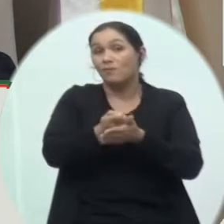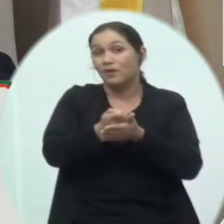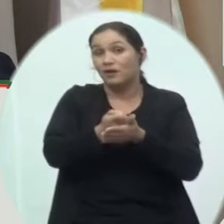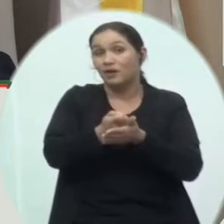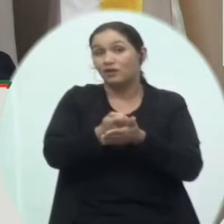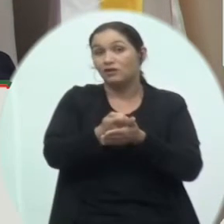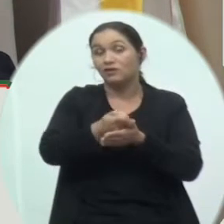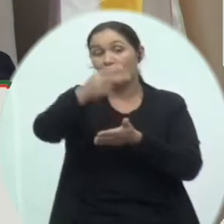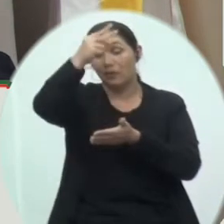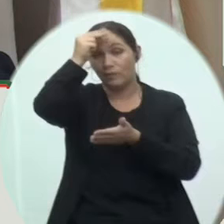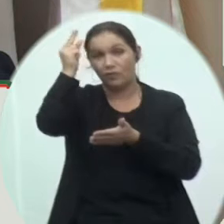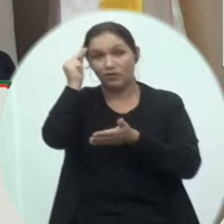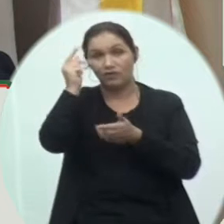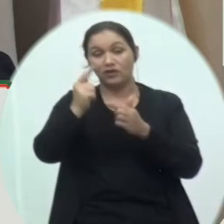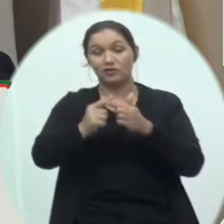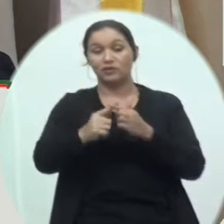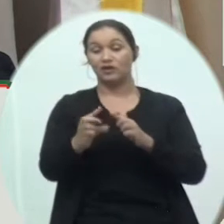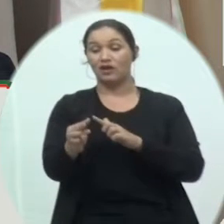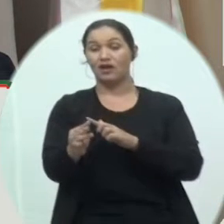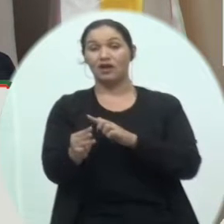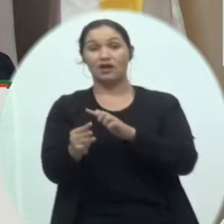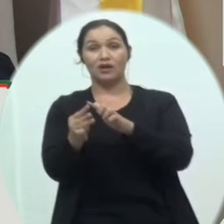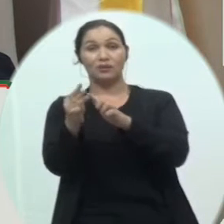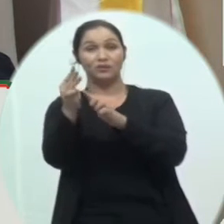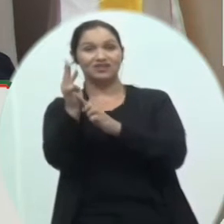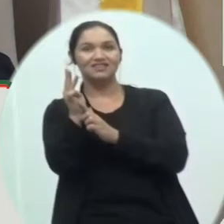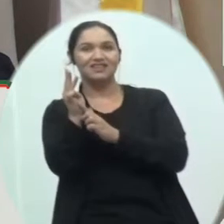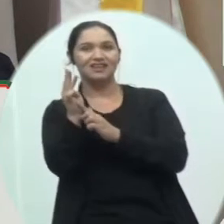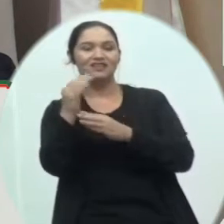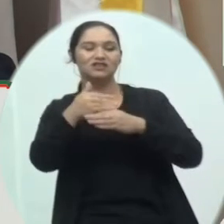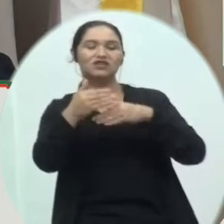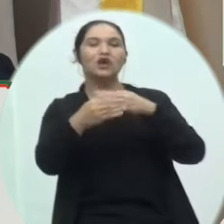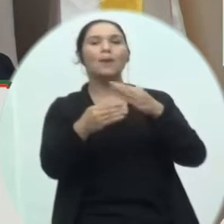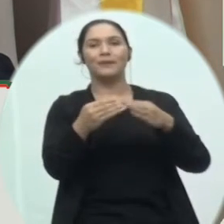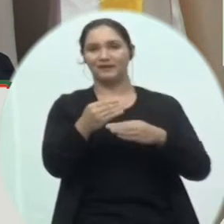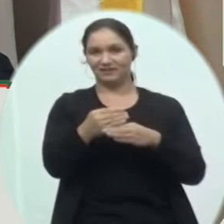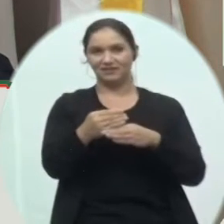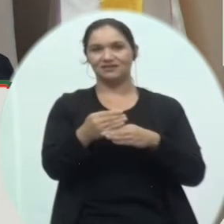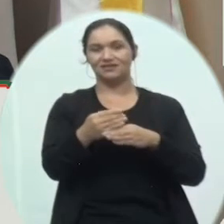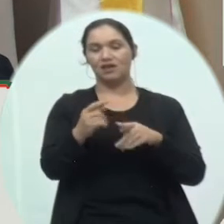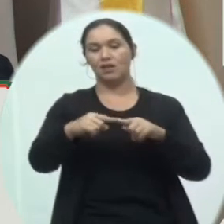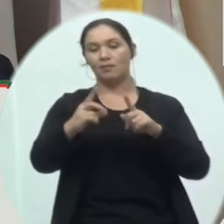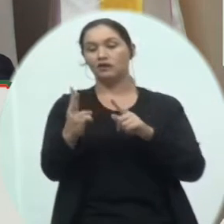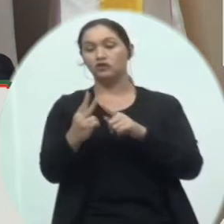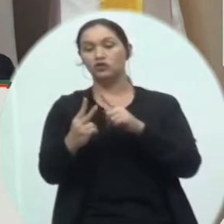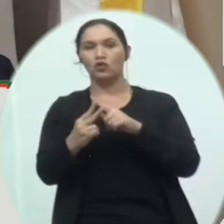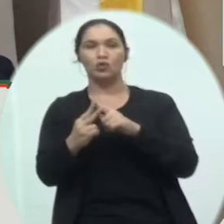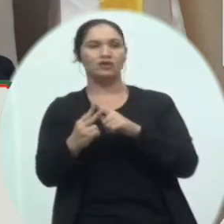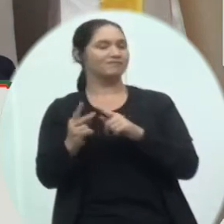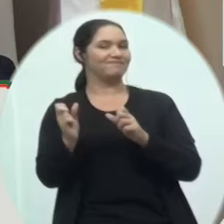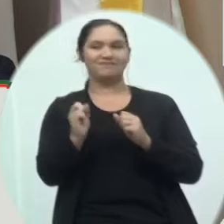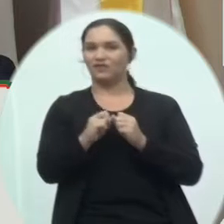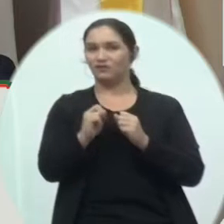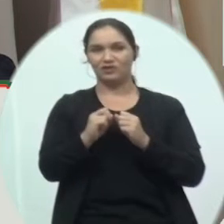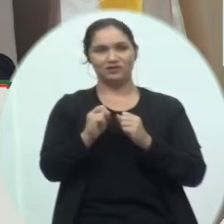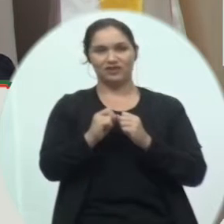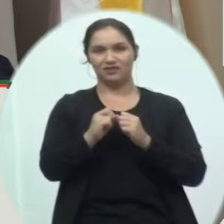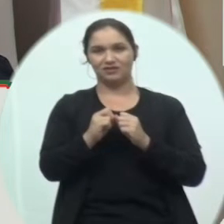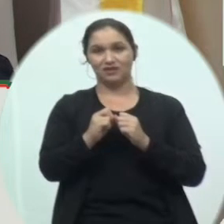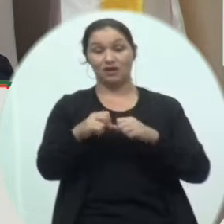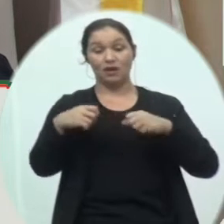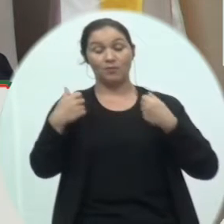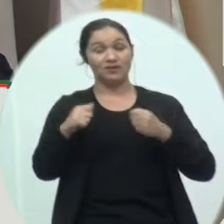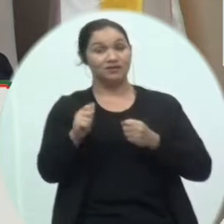executadas. As duas que não foram executadas tinham que ser dado continuidade com a mesma empresa que ganhou e que fez a primeira, vereador